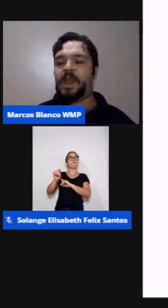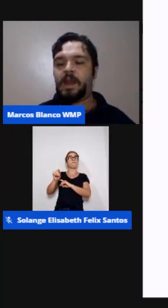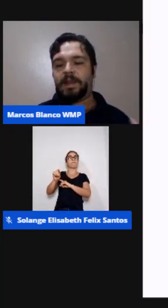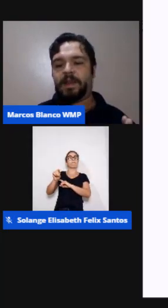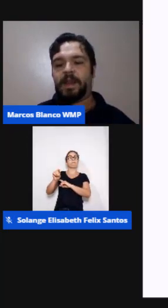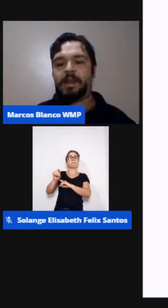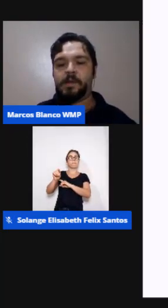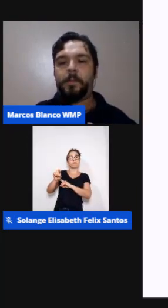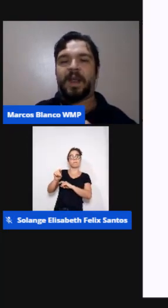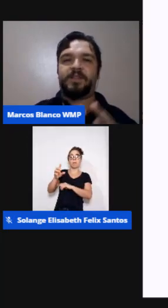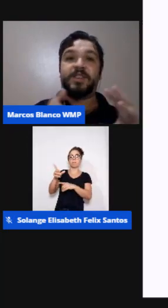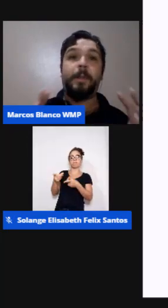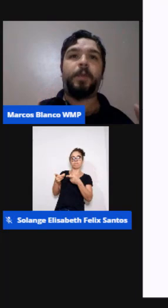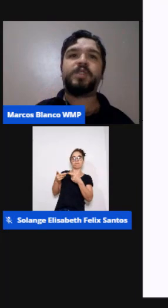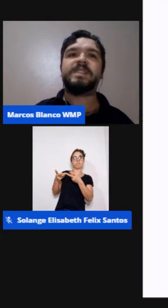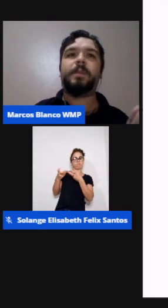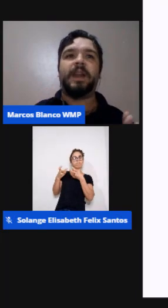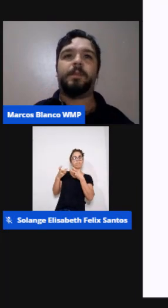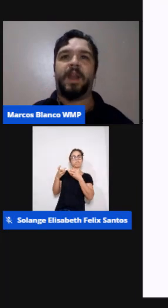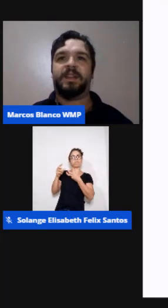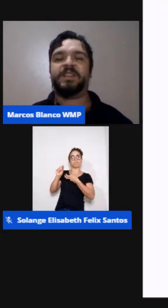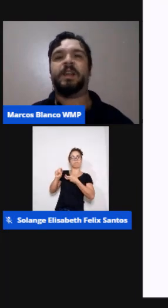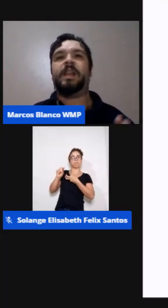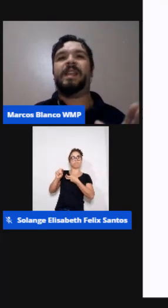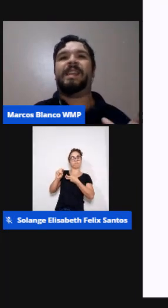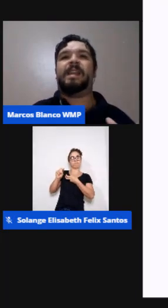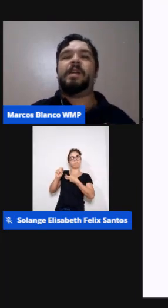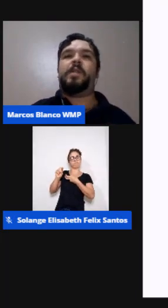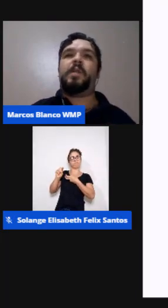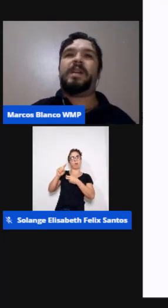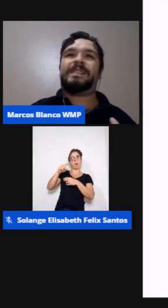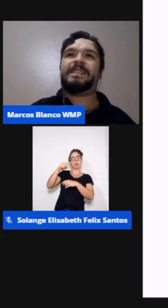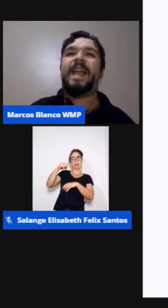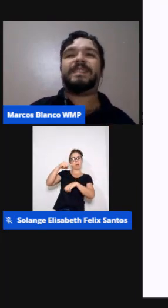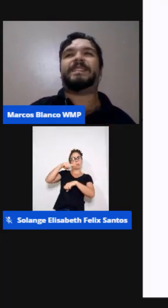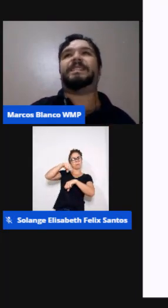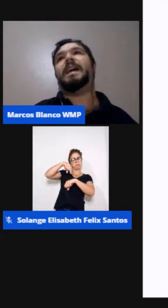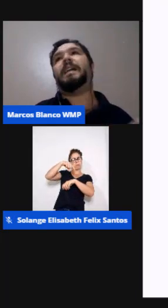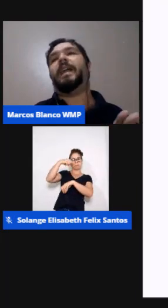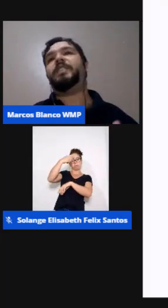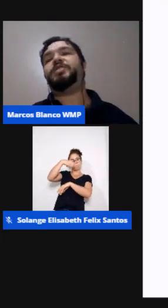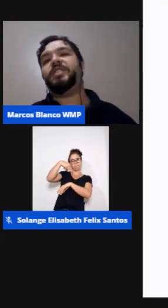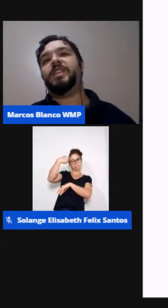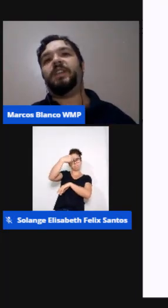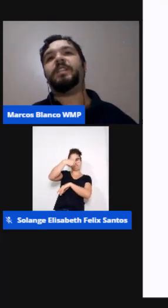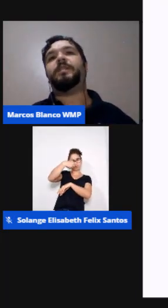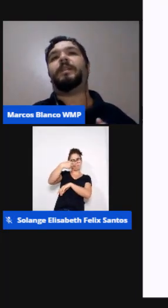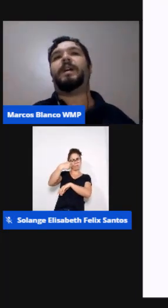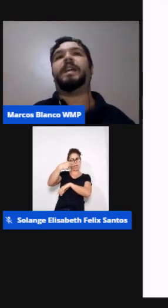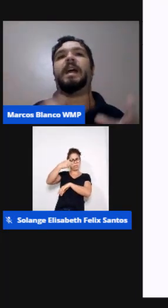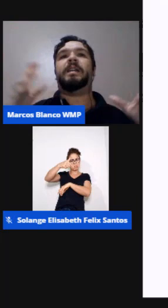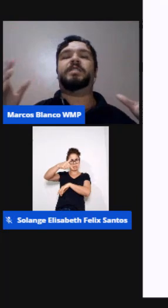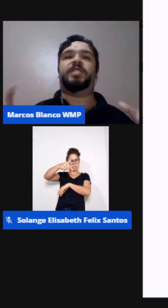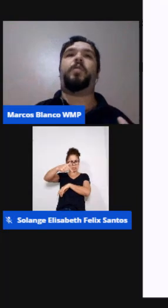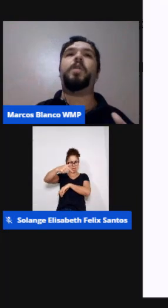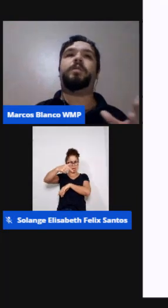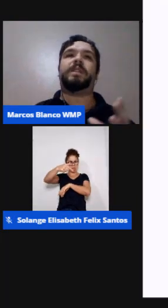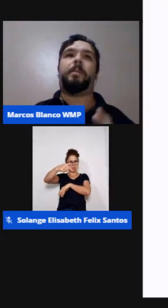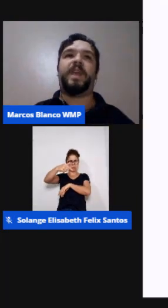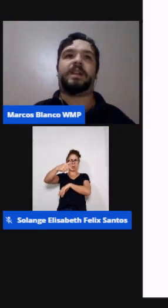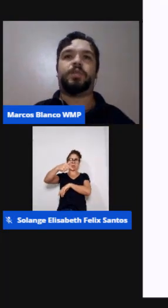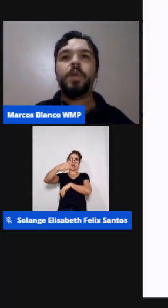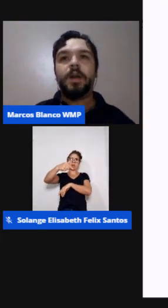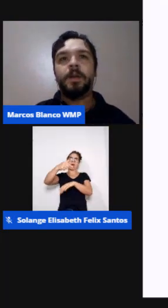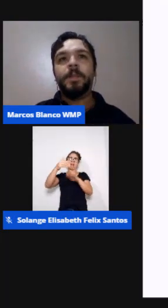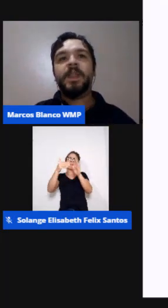podem perceber que um prazo de aproximadamente 7 a 10 dias, isso vai variar de